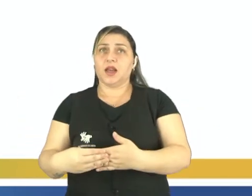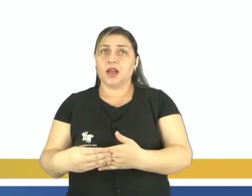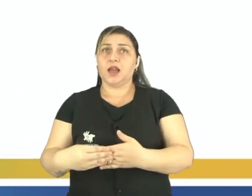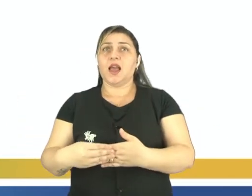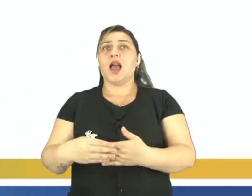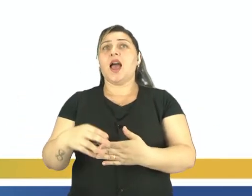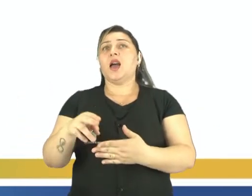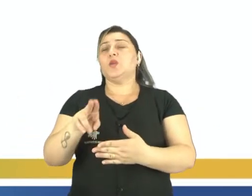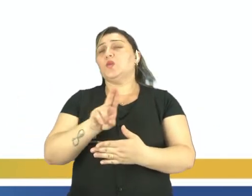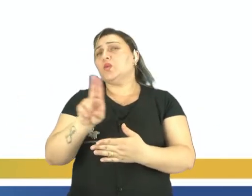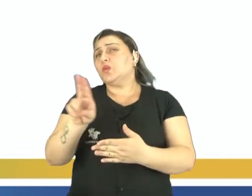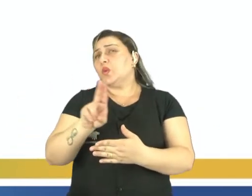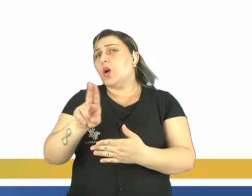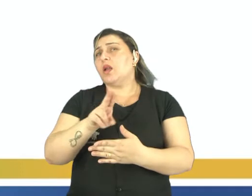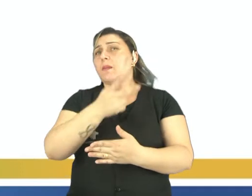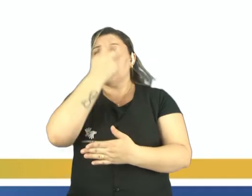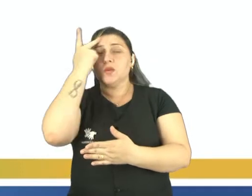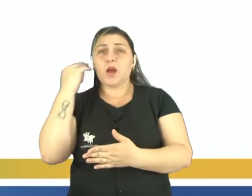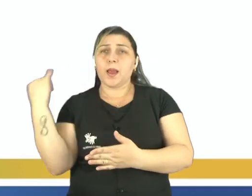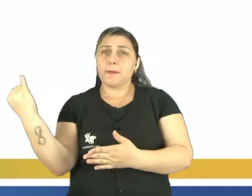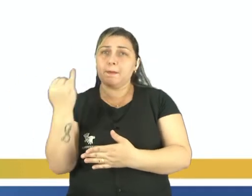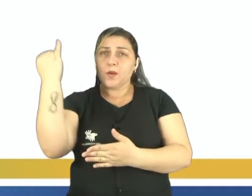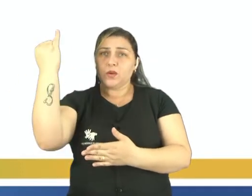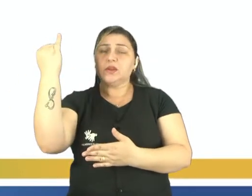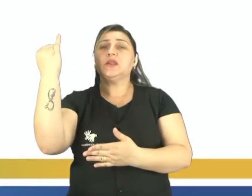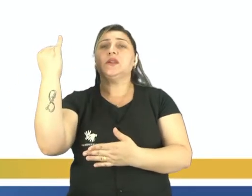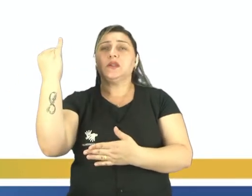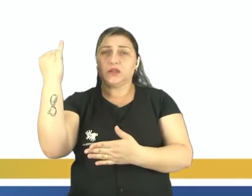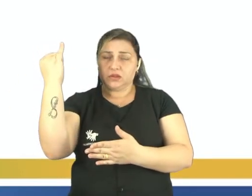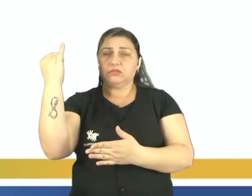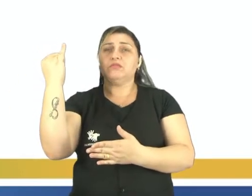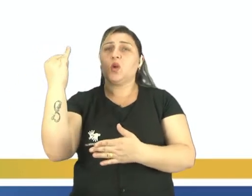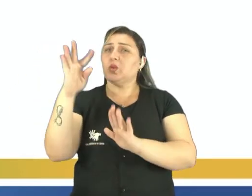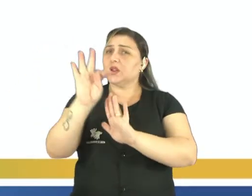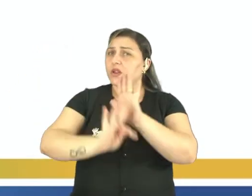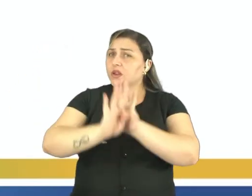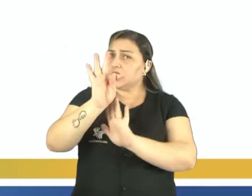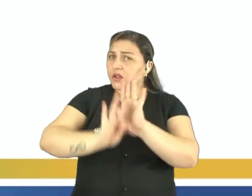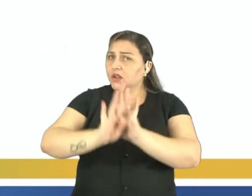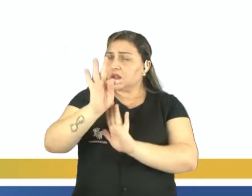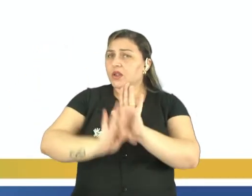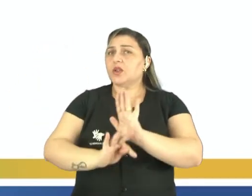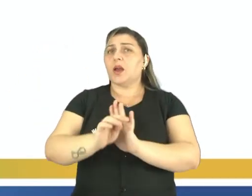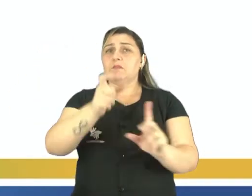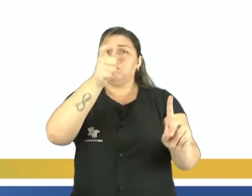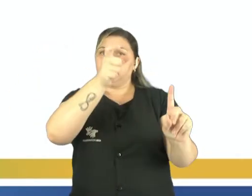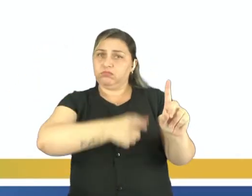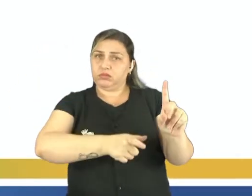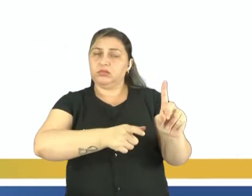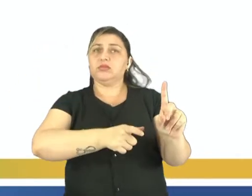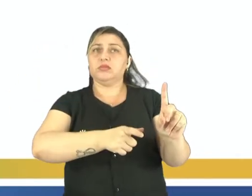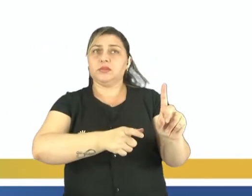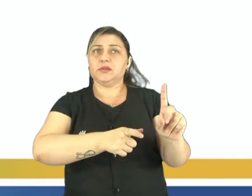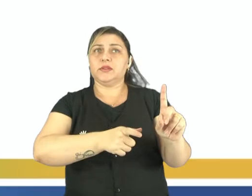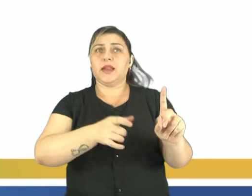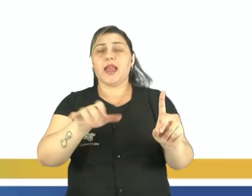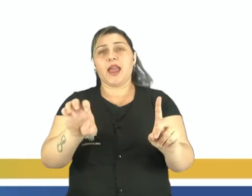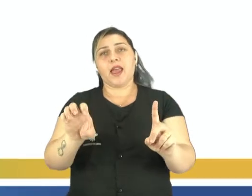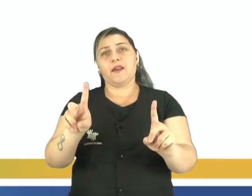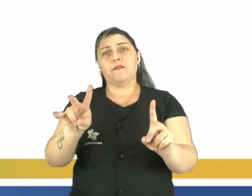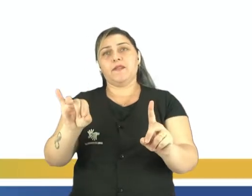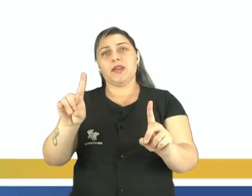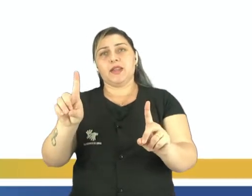alguém importante para poder dar credibilidade ao seu texto, né, de alguma autoridade, alguma personalidade.